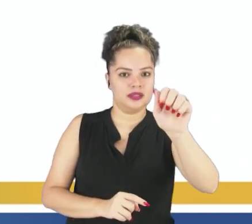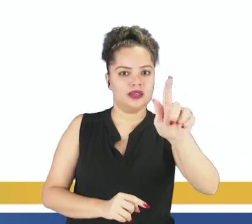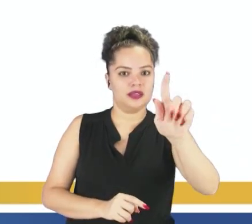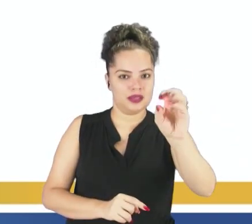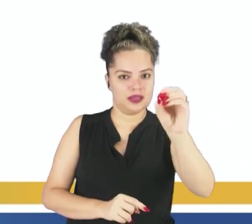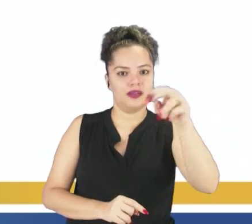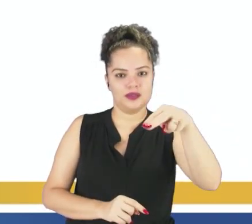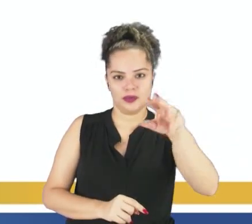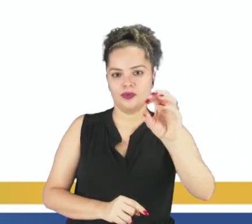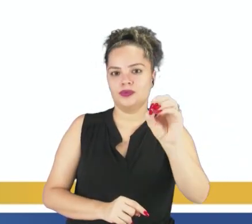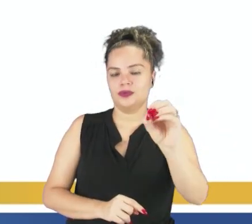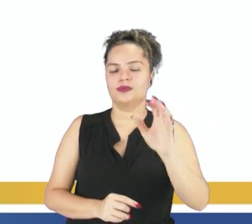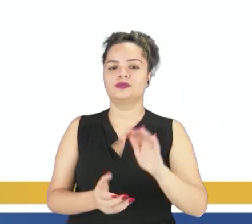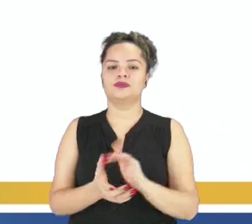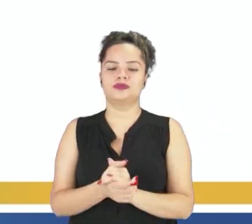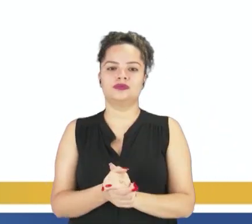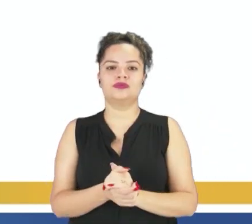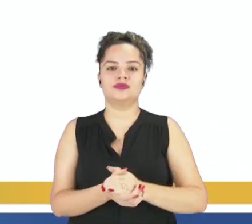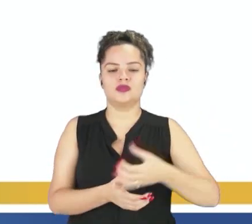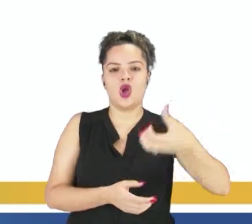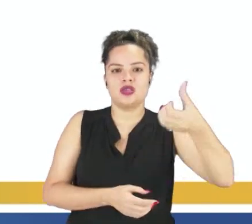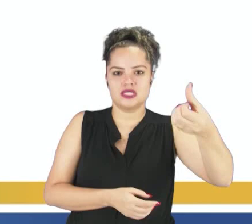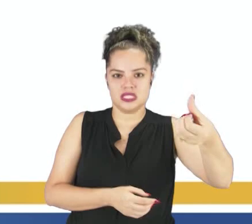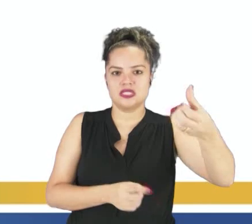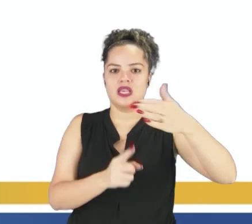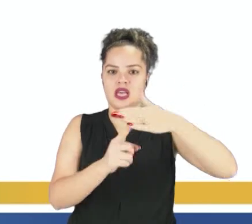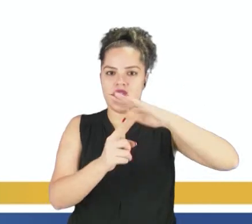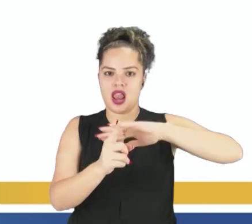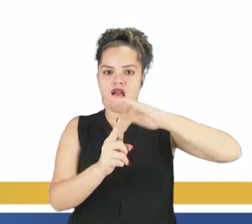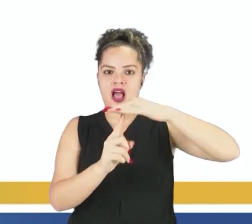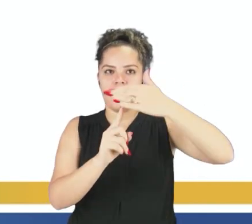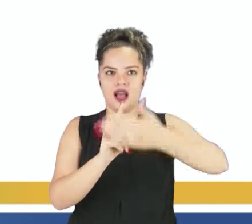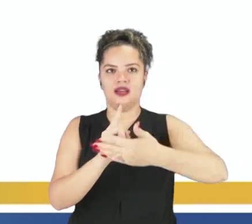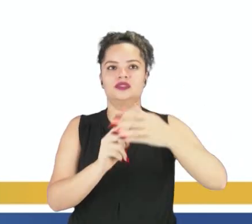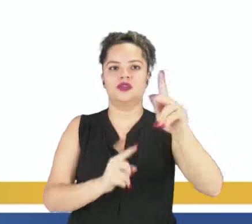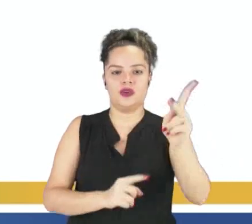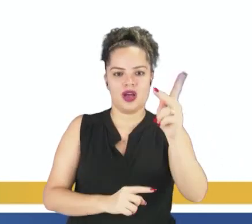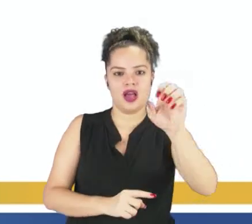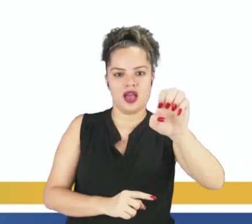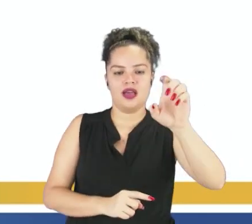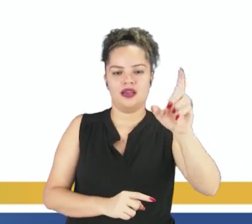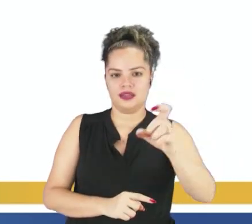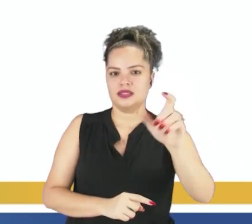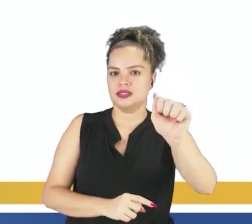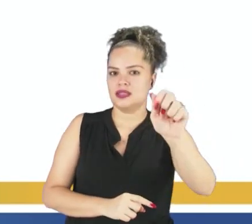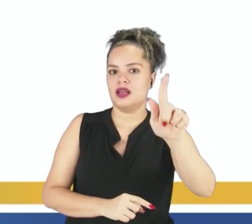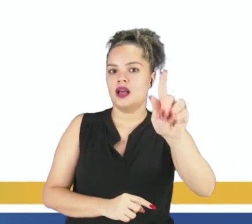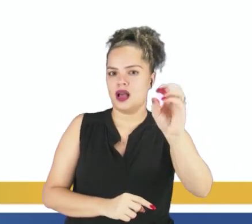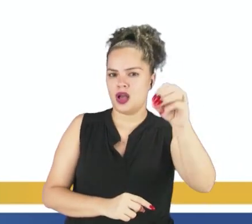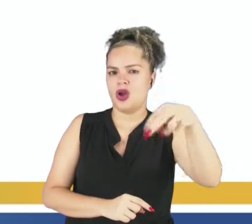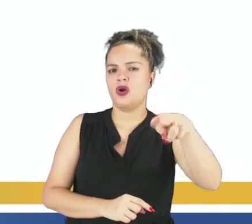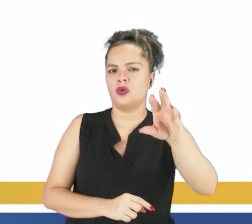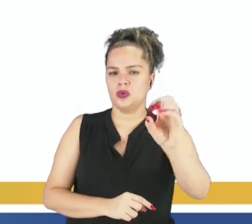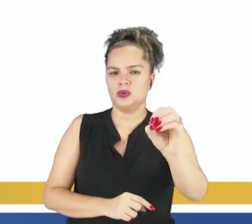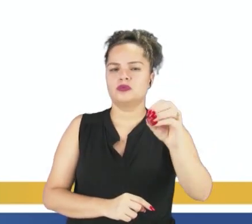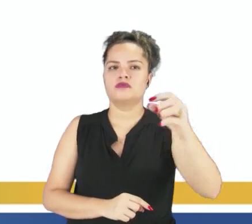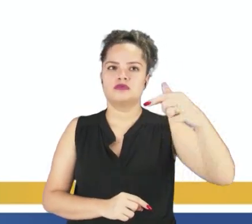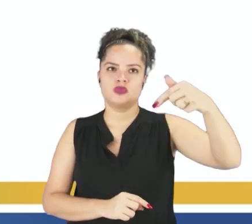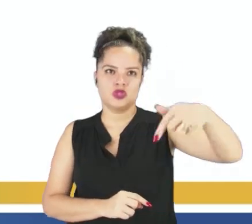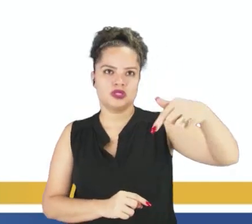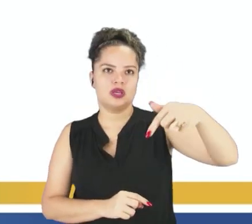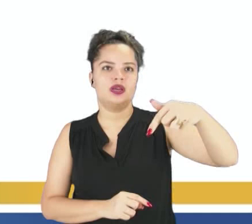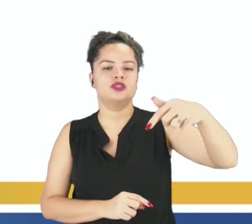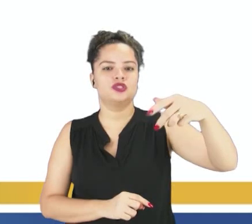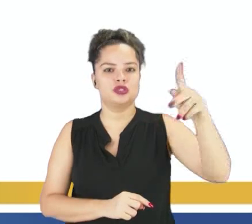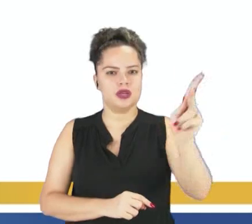5 lados, ok? Hexágono é uma figura que tem 6 lados. Heptágono, 7